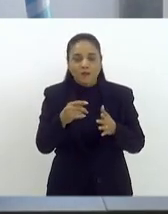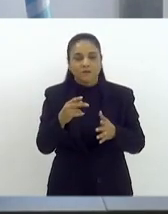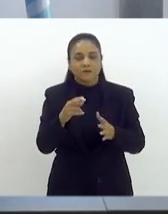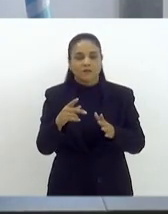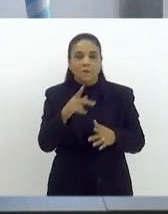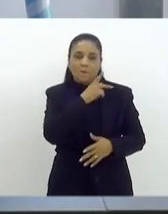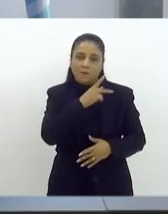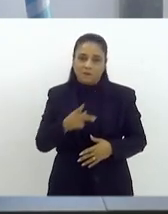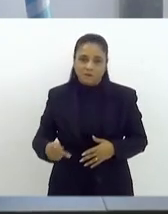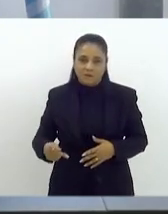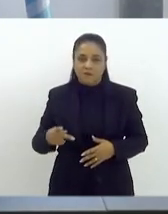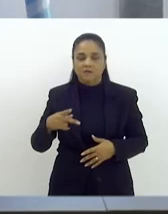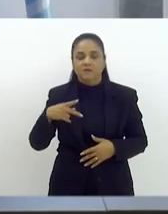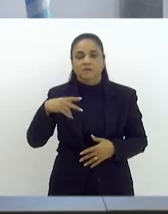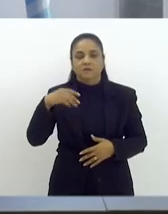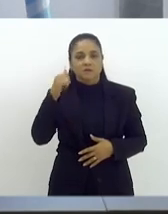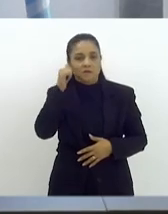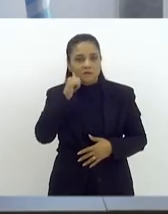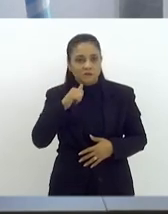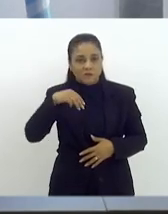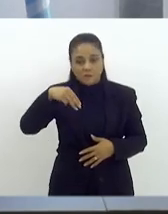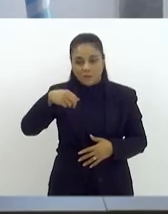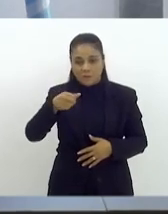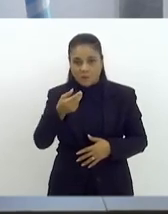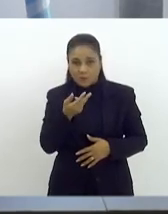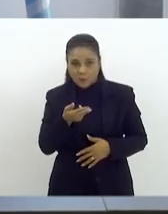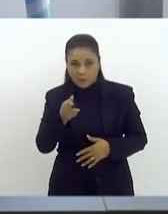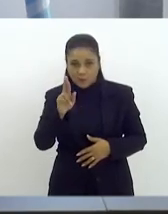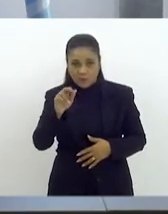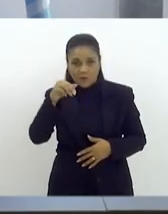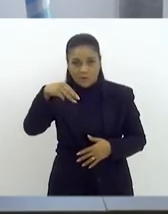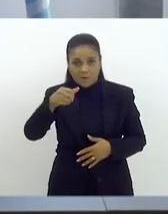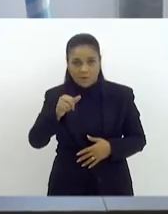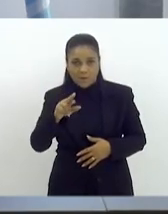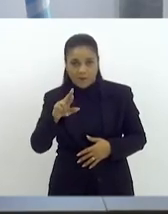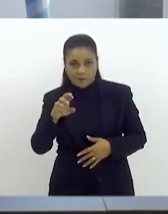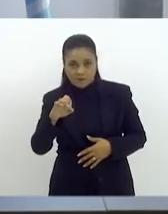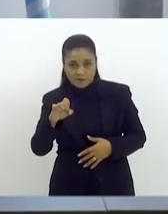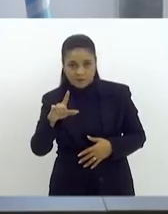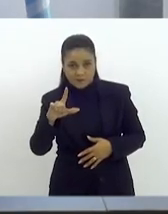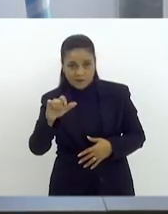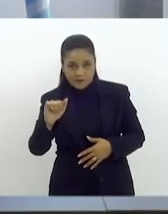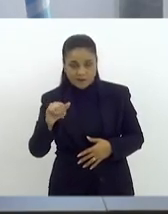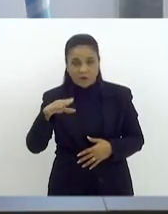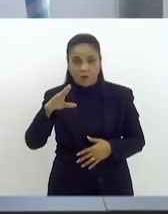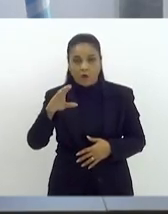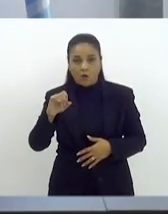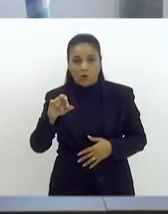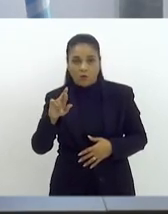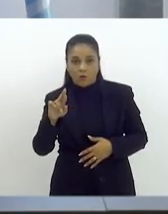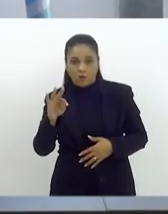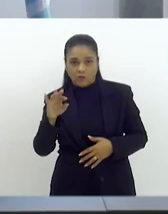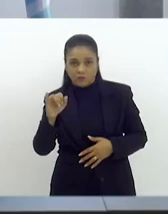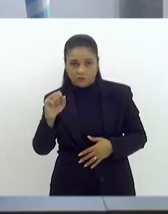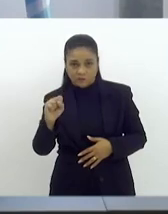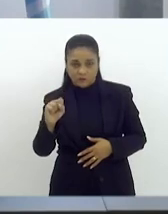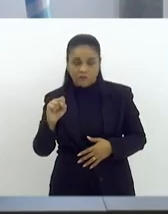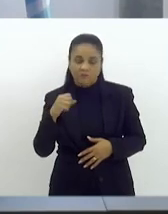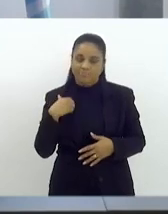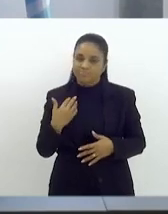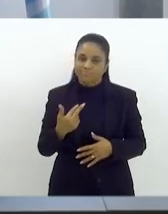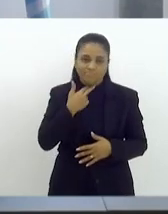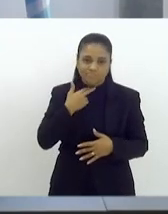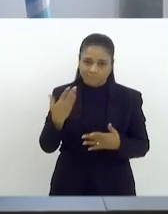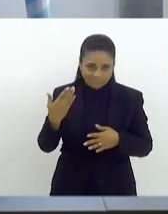Doutora Marcela Ortiz que não pode estar presente mas elas fazem a